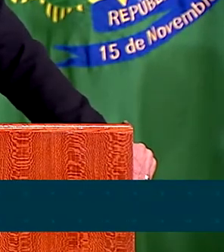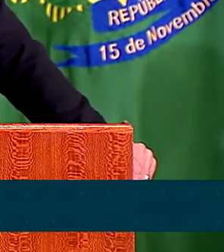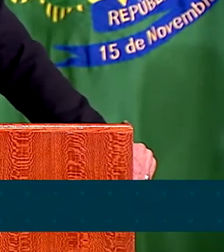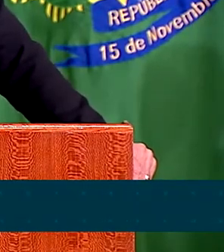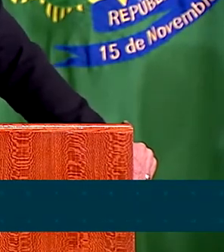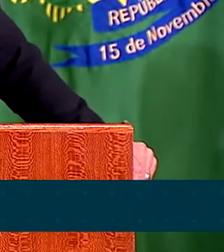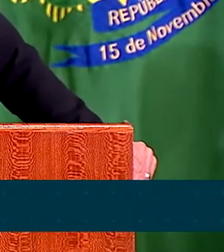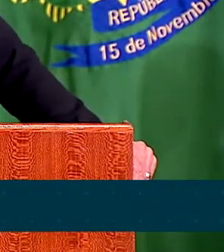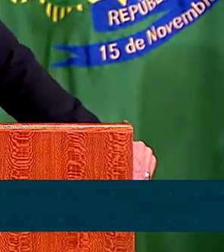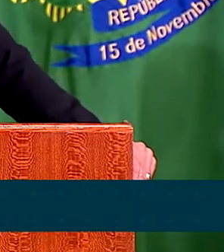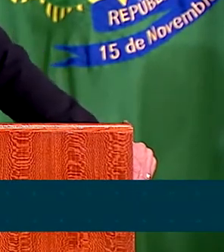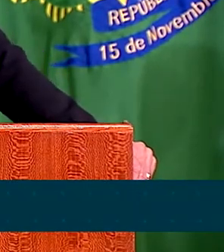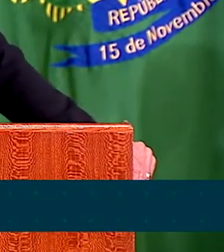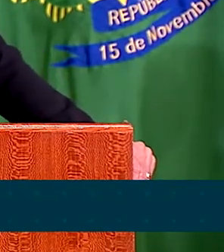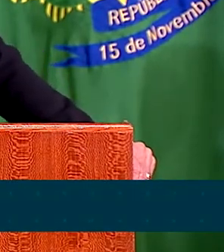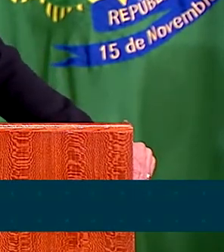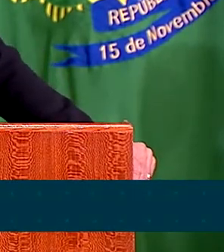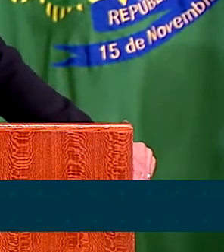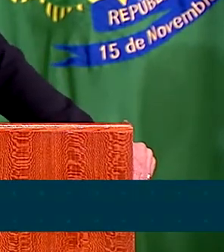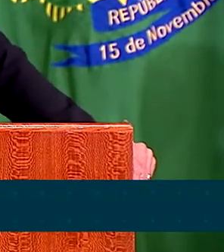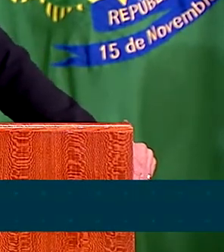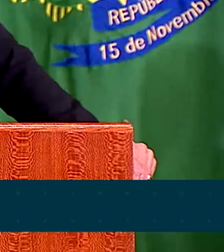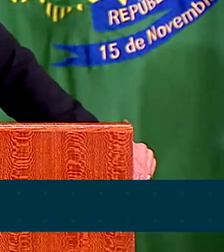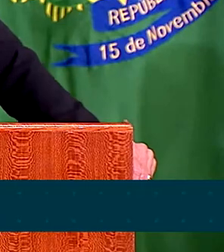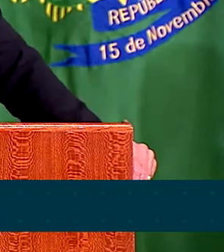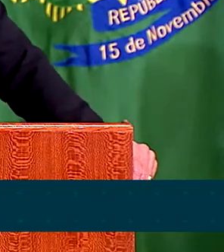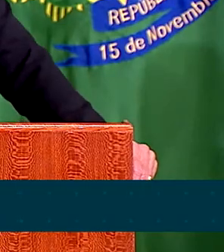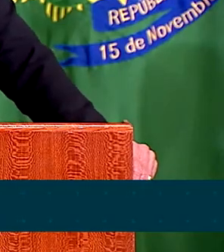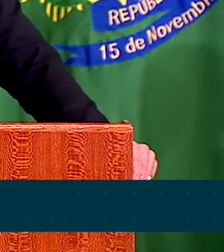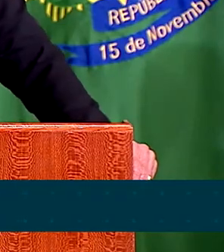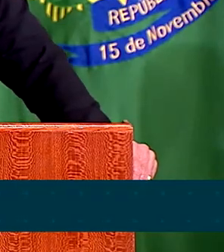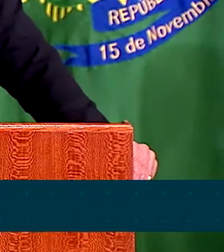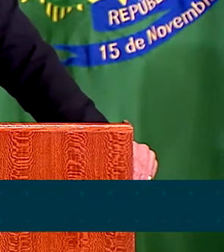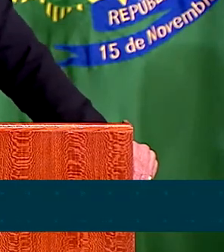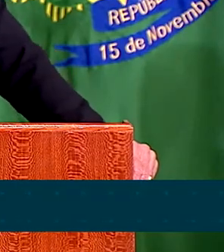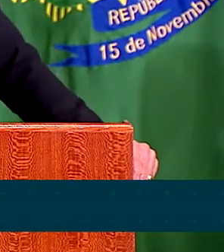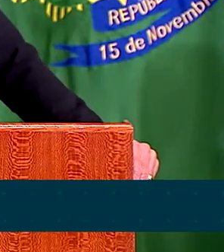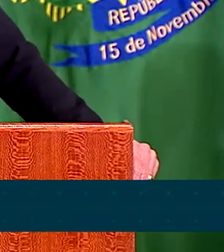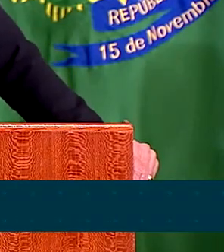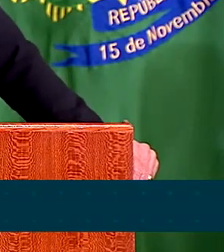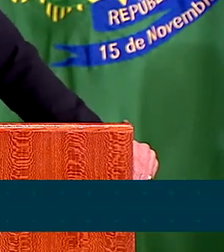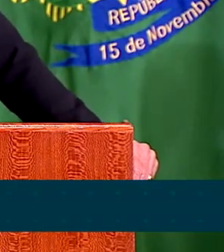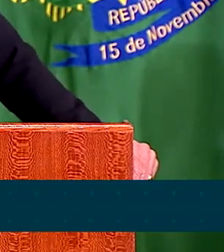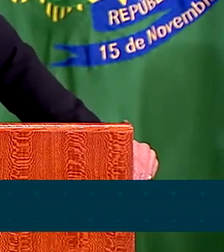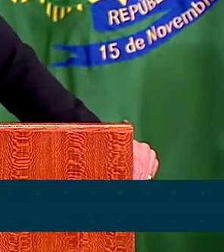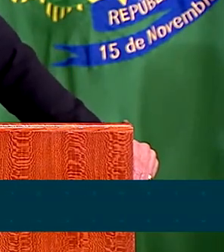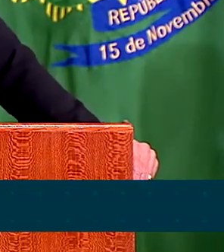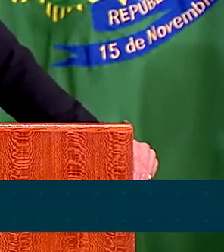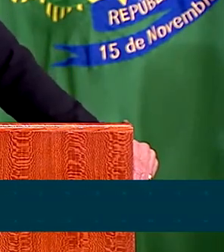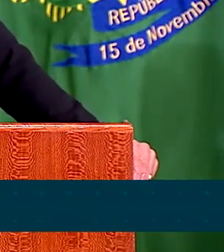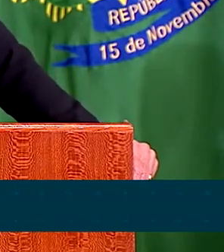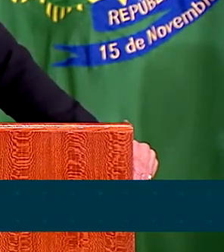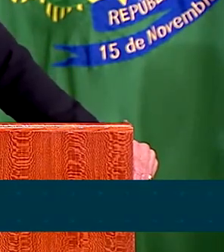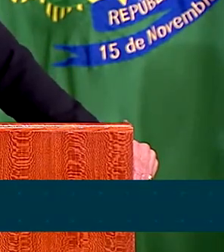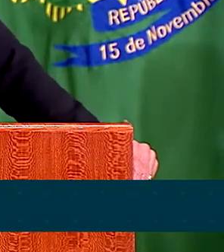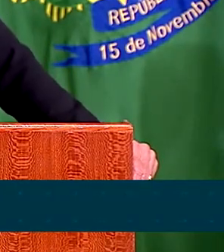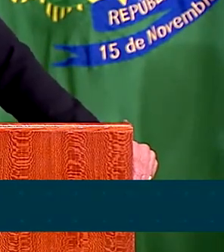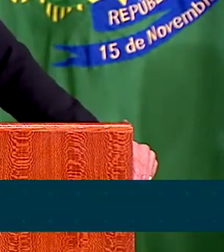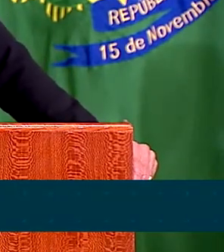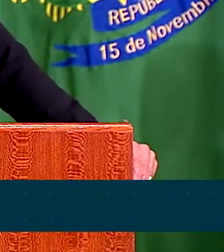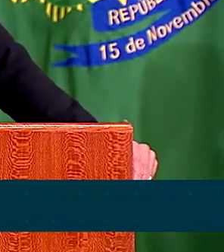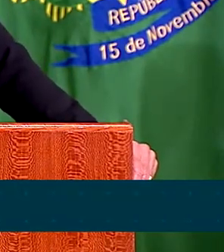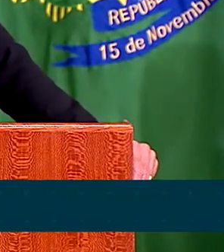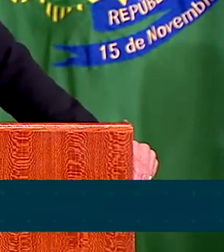E vocês não só mantiveram a nossa economia viva, bem como garantiram aquilo para nós, segurança alimentar e para mais de um